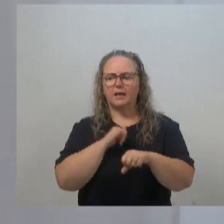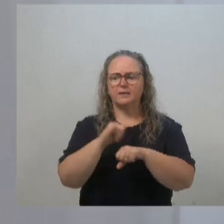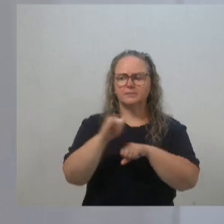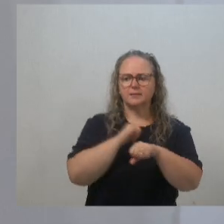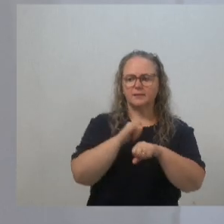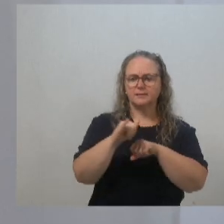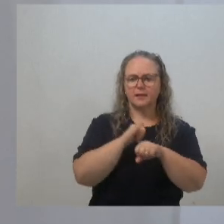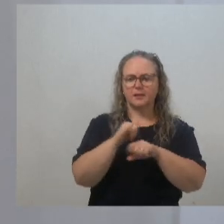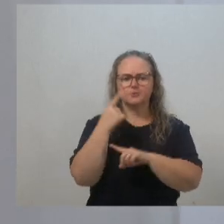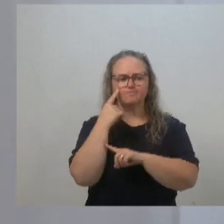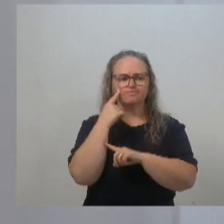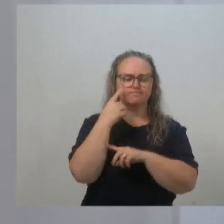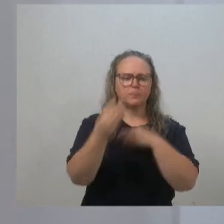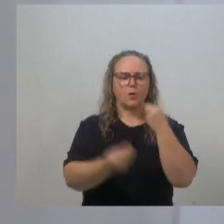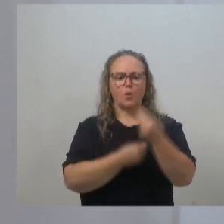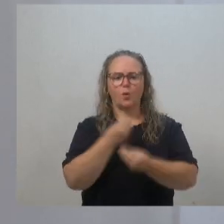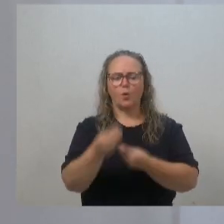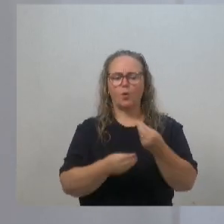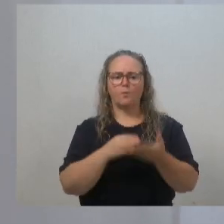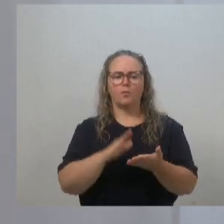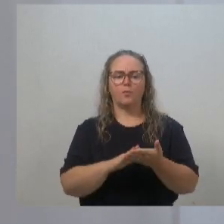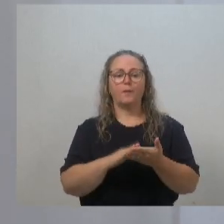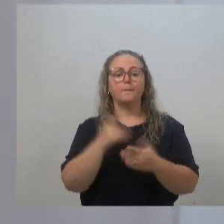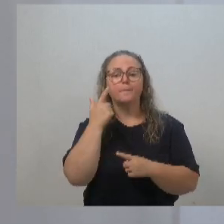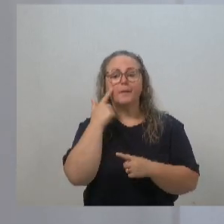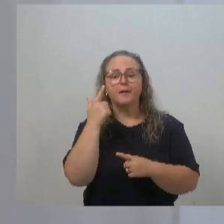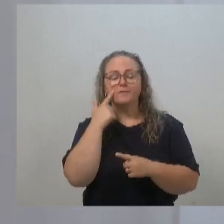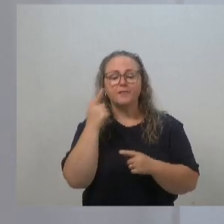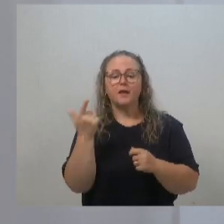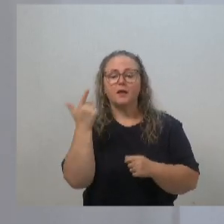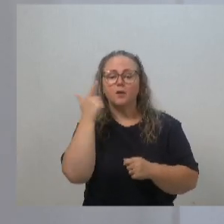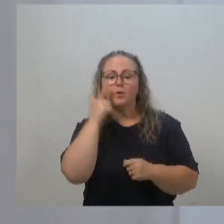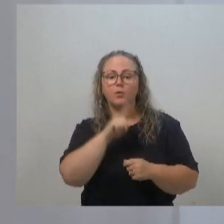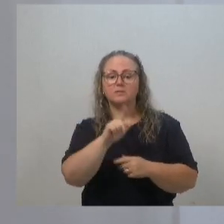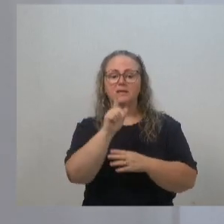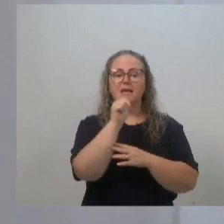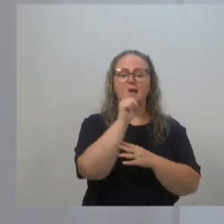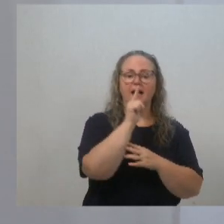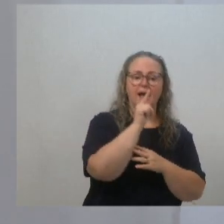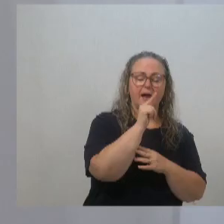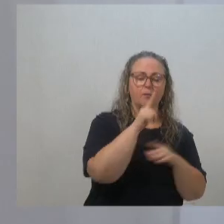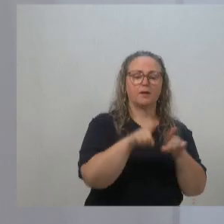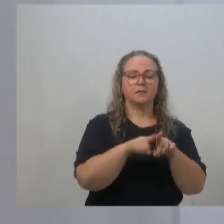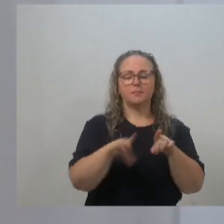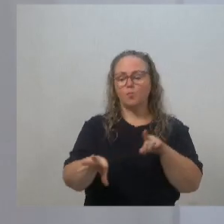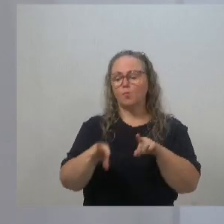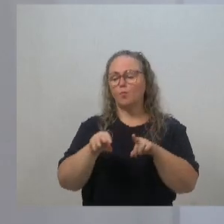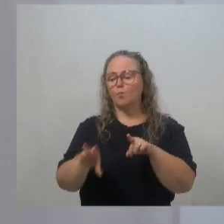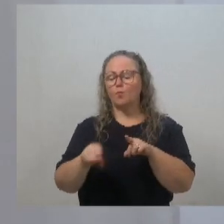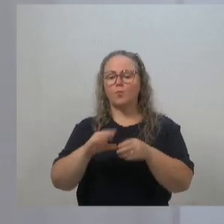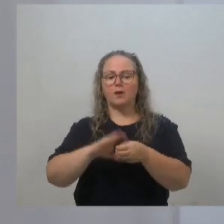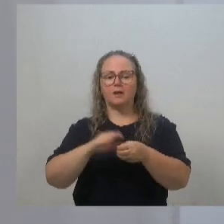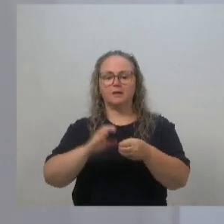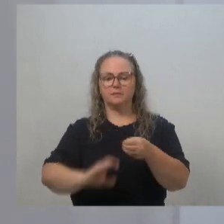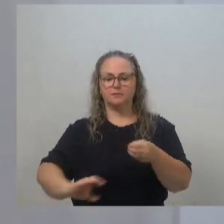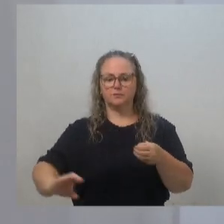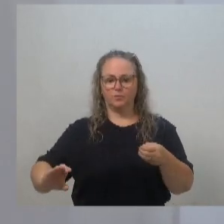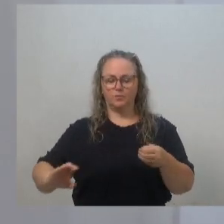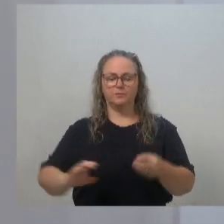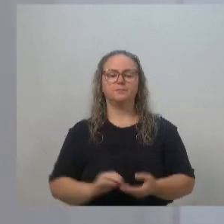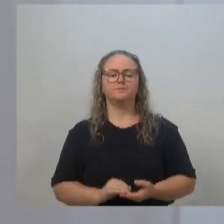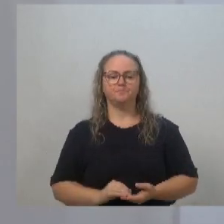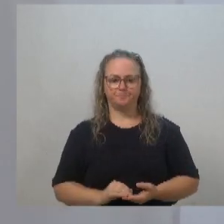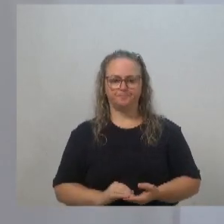alternativo e descentralizado para serviços de abastecimento de água e coleta e tratamento de esgoto, em